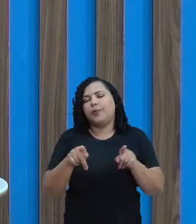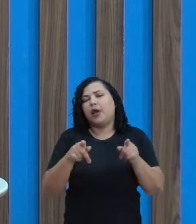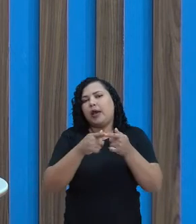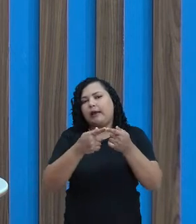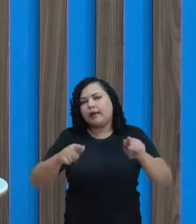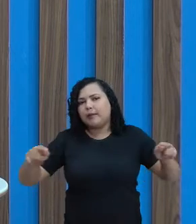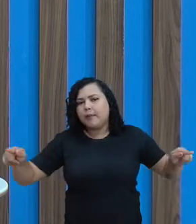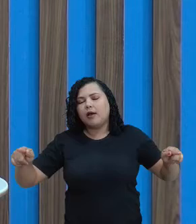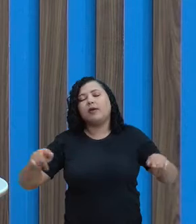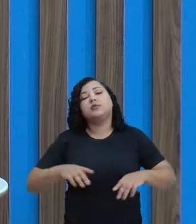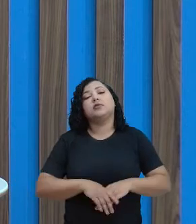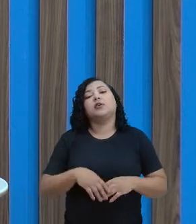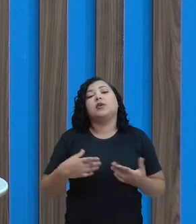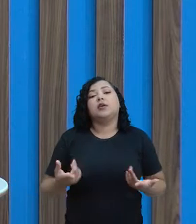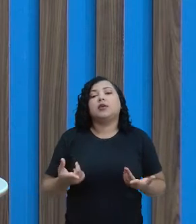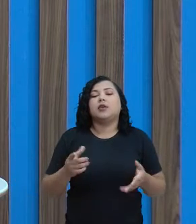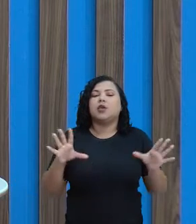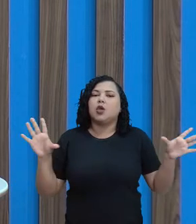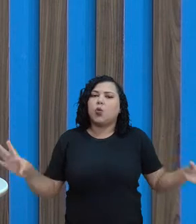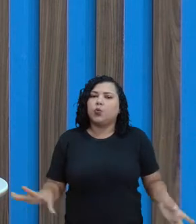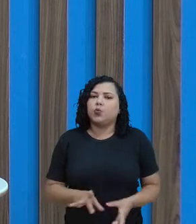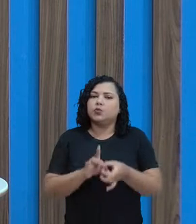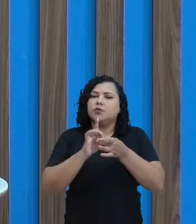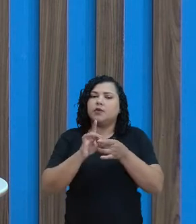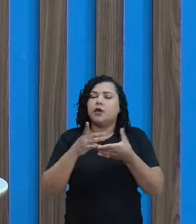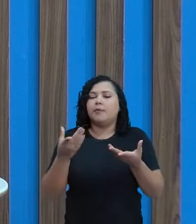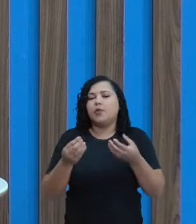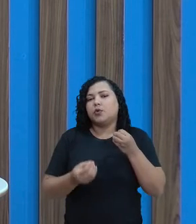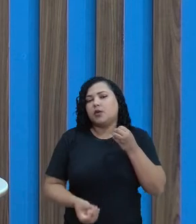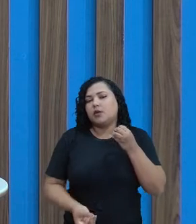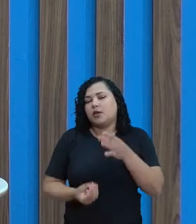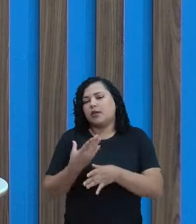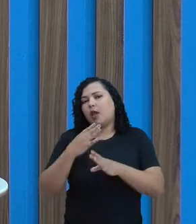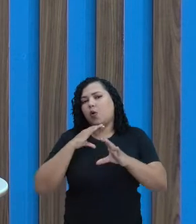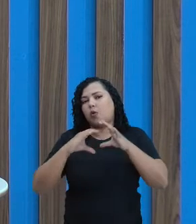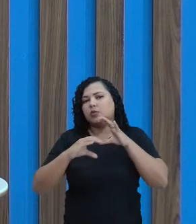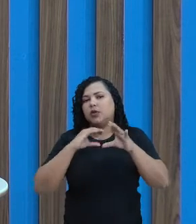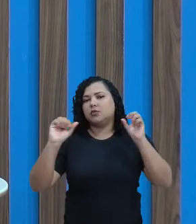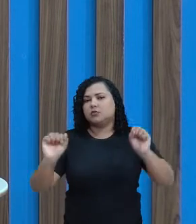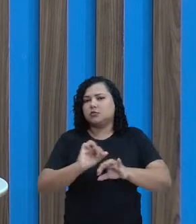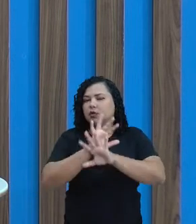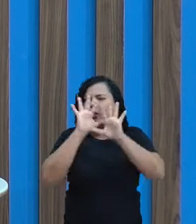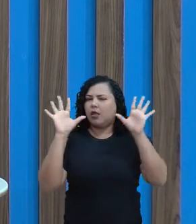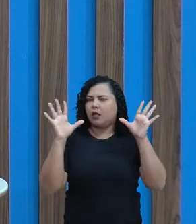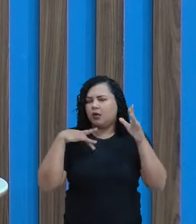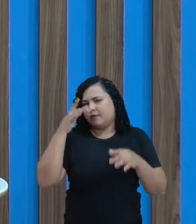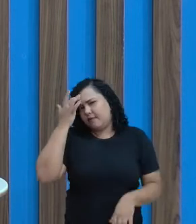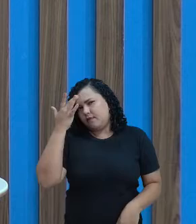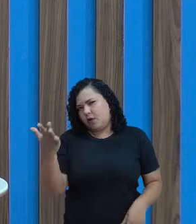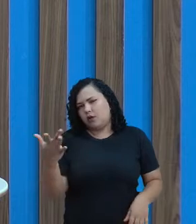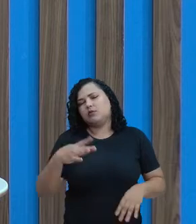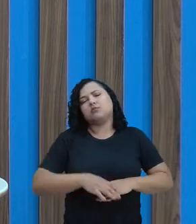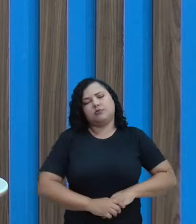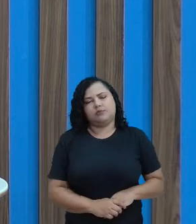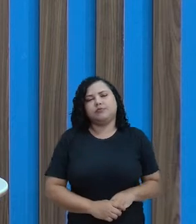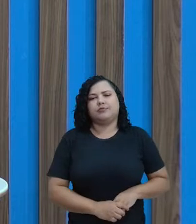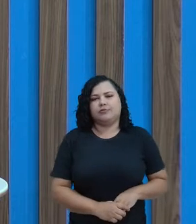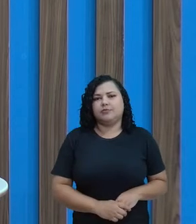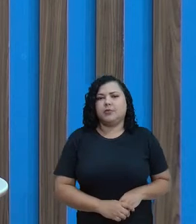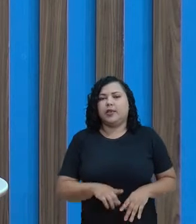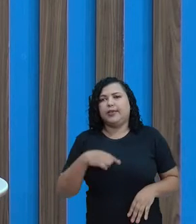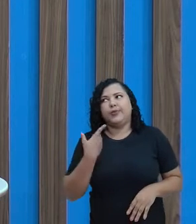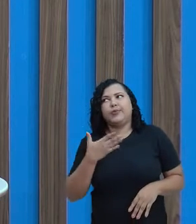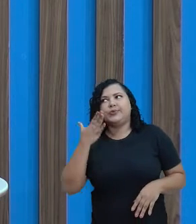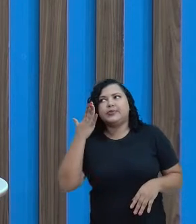isso, é um código, que tenta unificar para fazer com que a comunicação ela fique o mais fácil possível, né? Que a gente